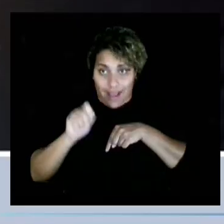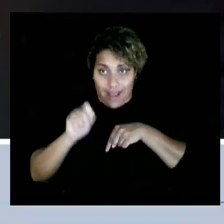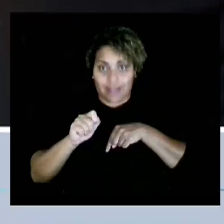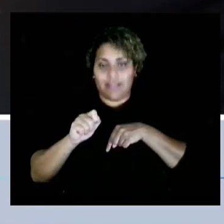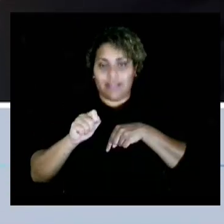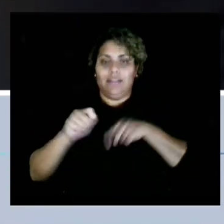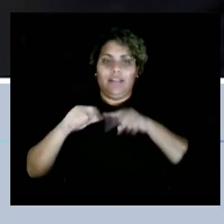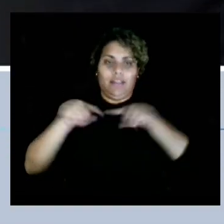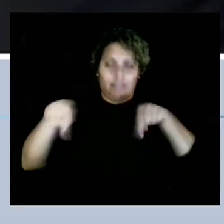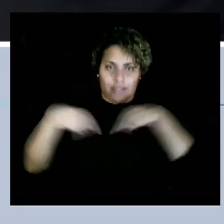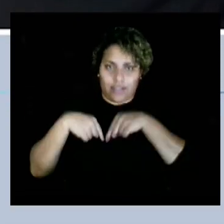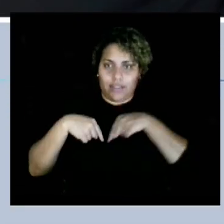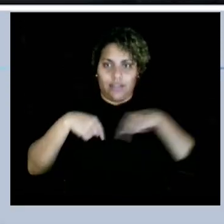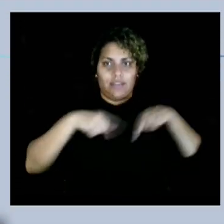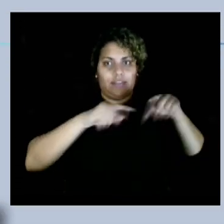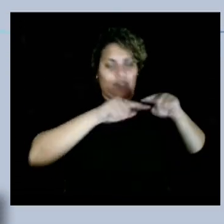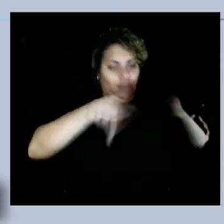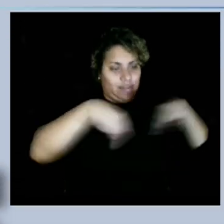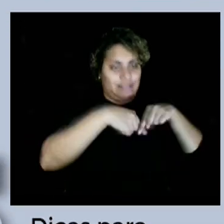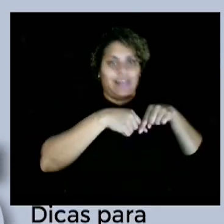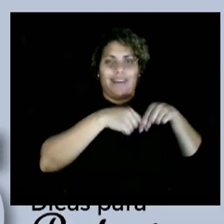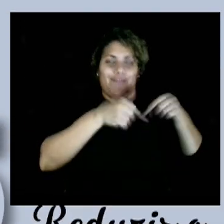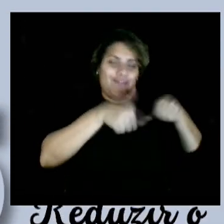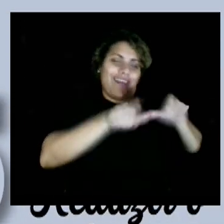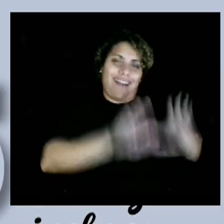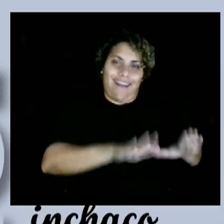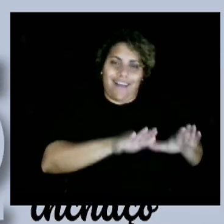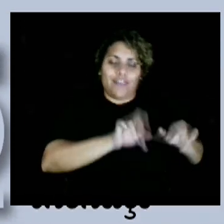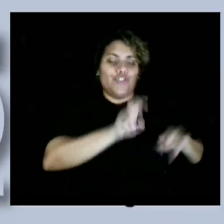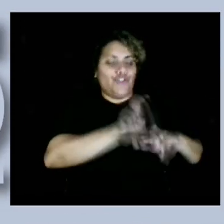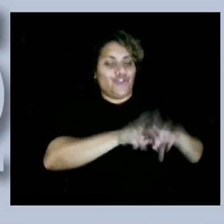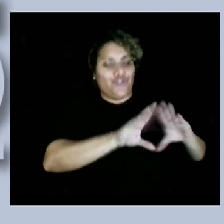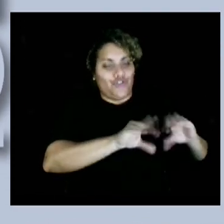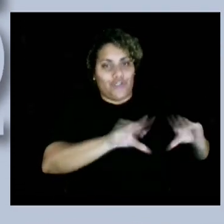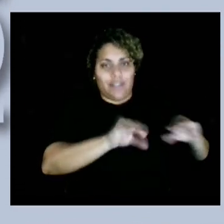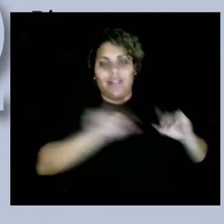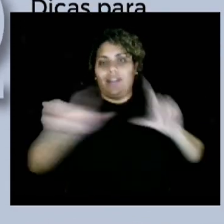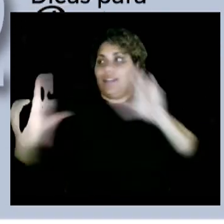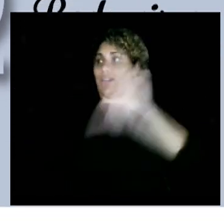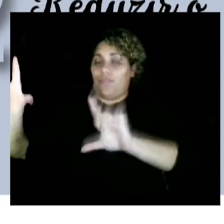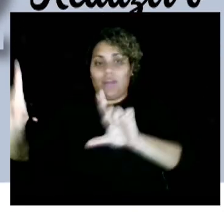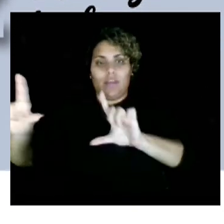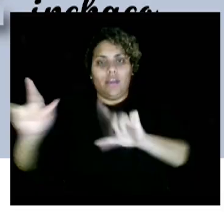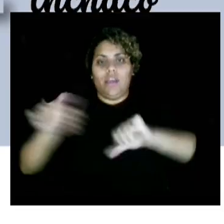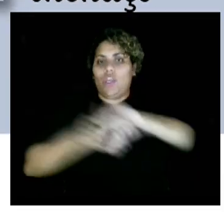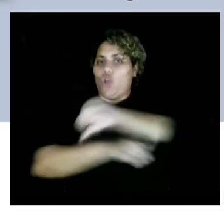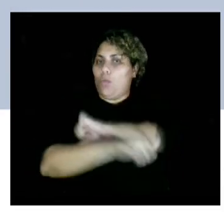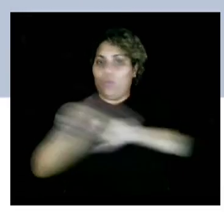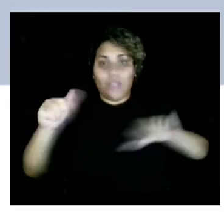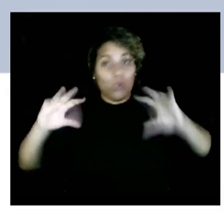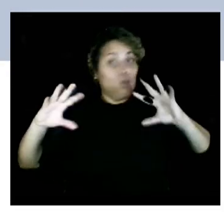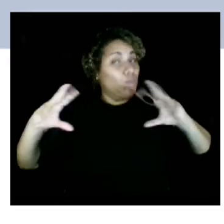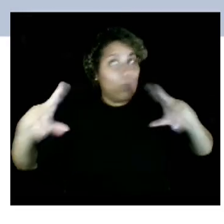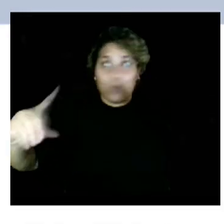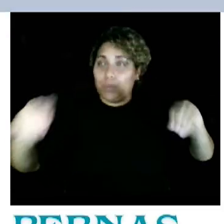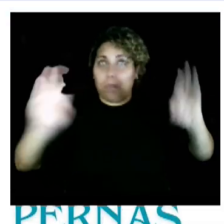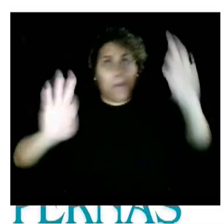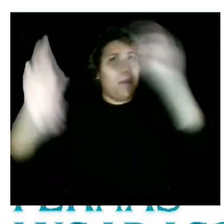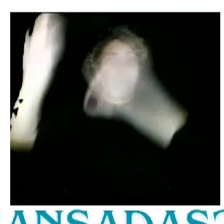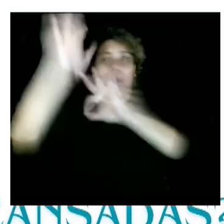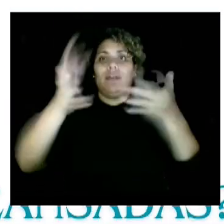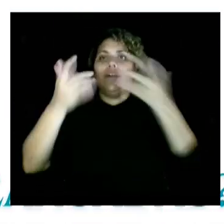de TV. Então eu mudei tudo, só deixei os tijolinhos. Sim, há quanto tempo foi isso?